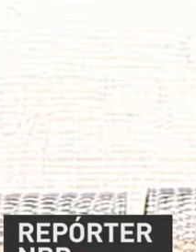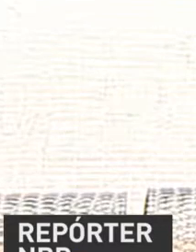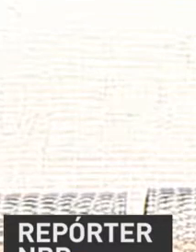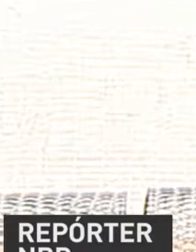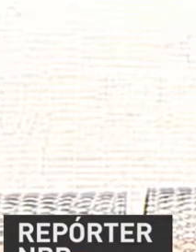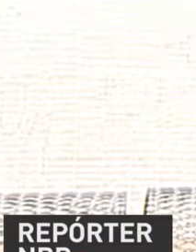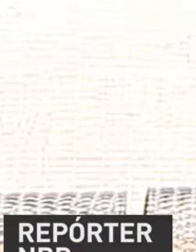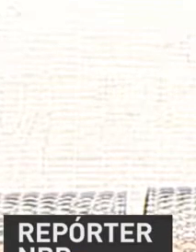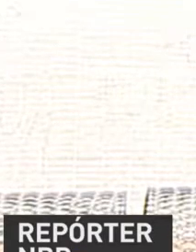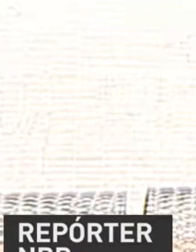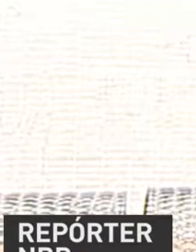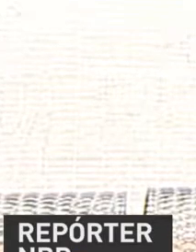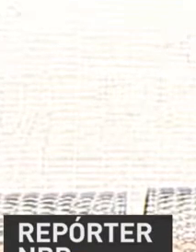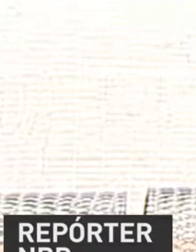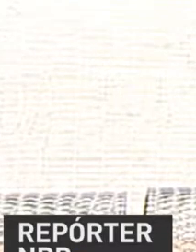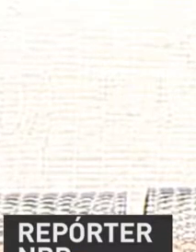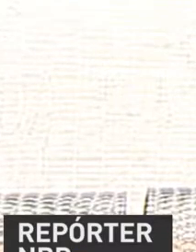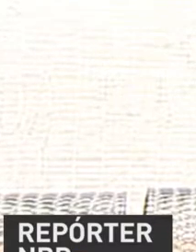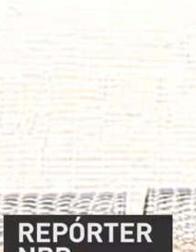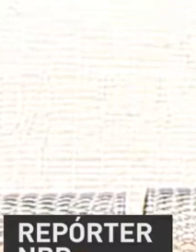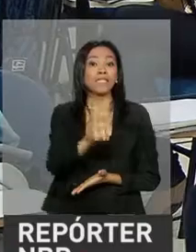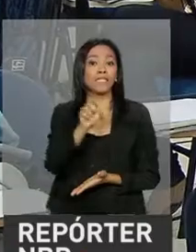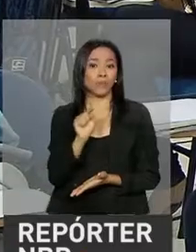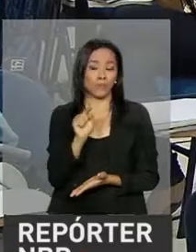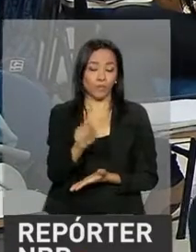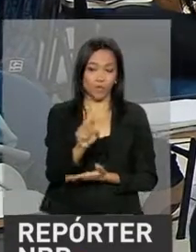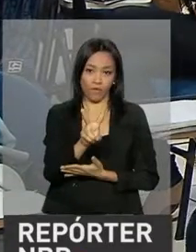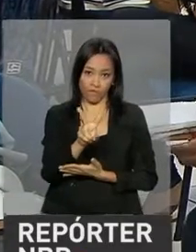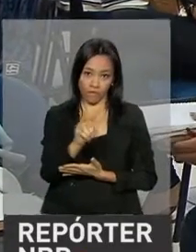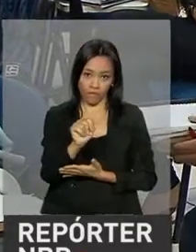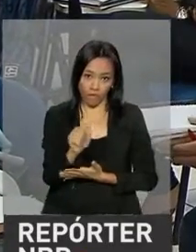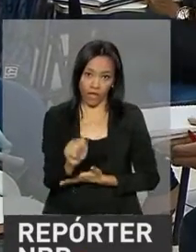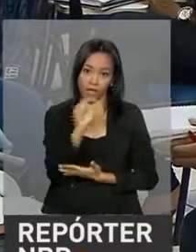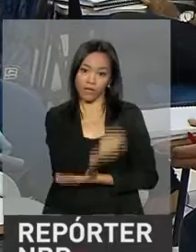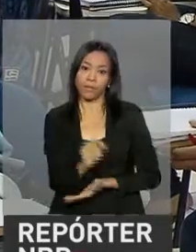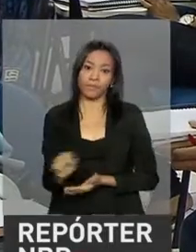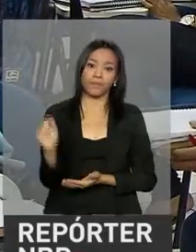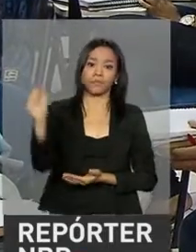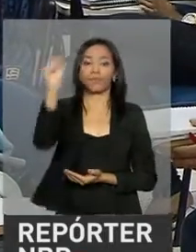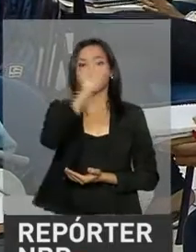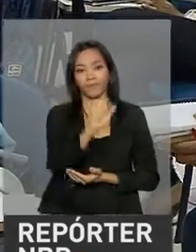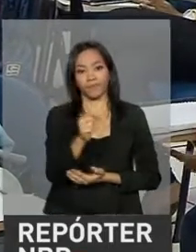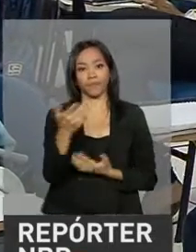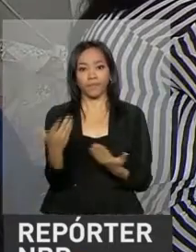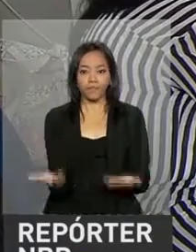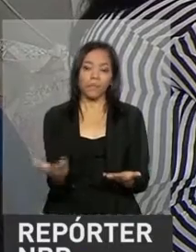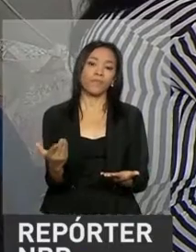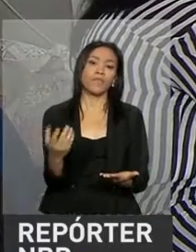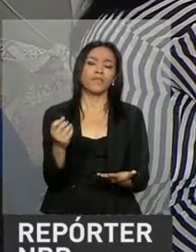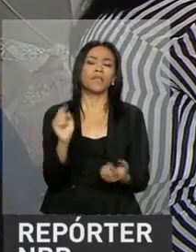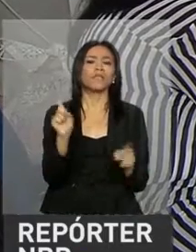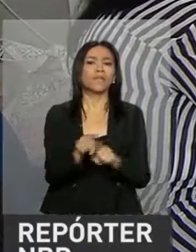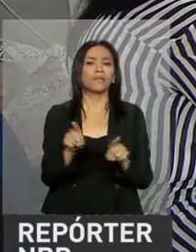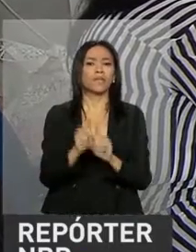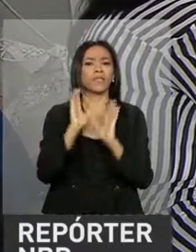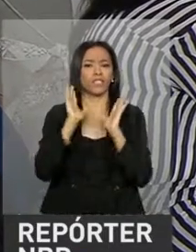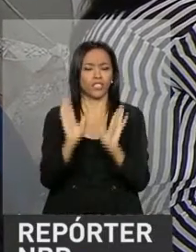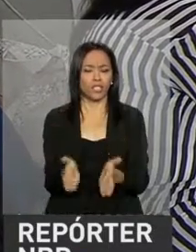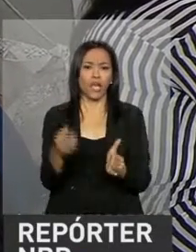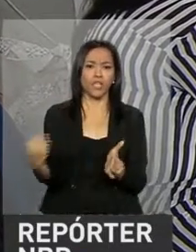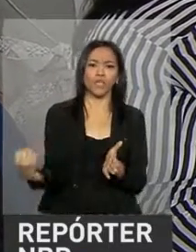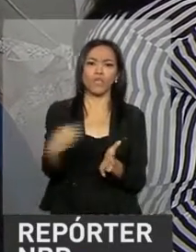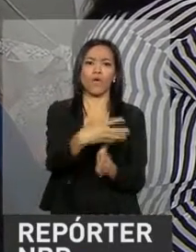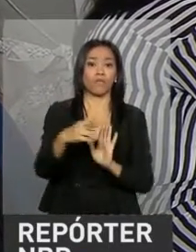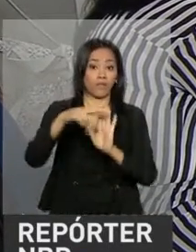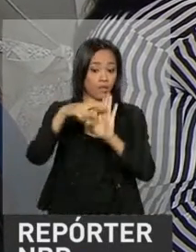75 mil novas vagas em instituições particulares de educação superior e saíram também as novas